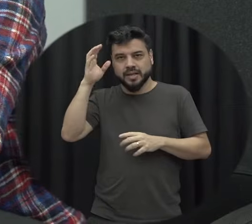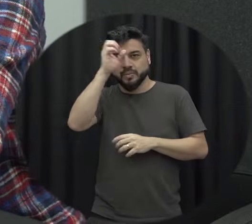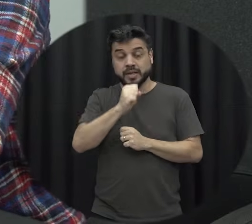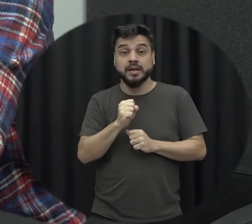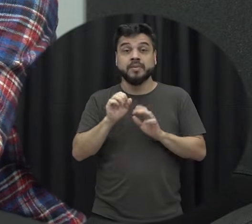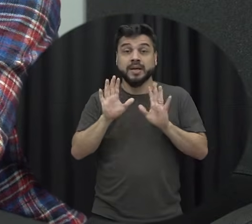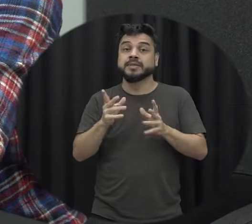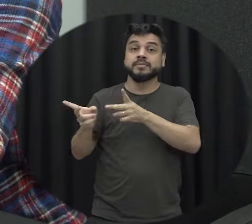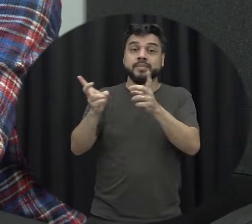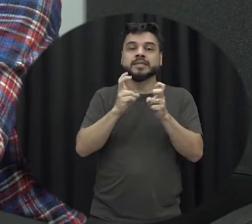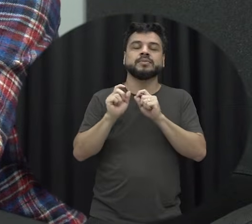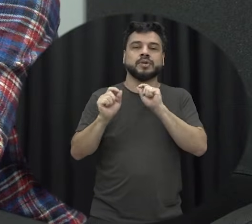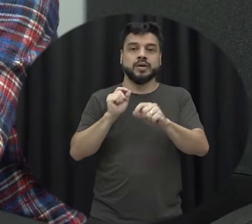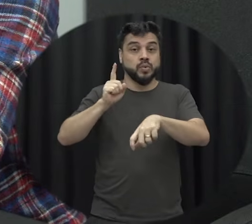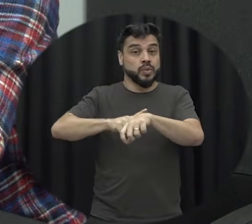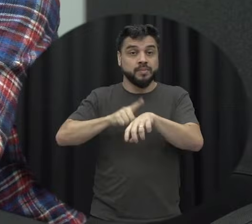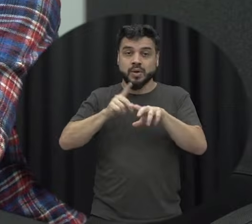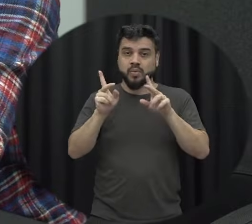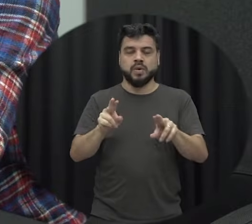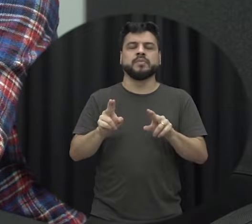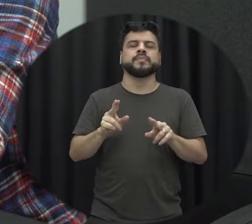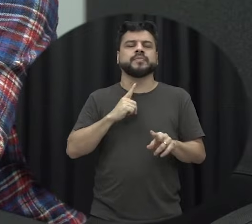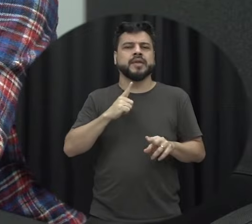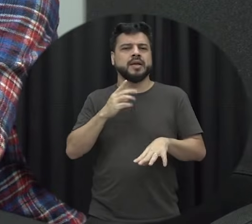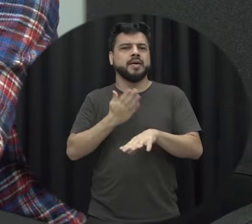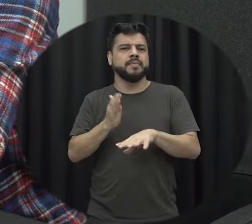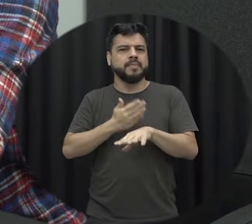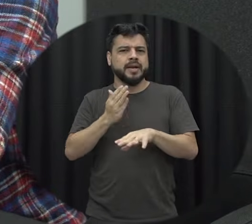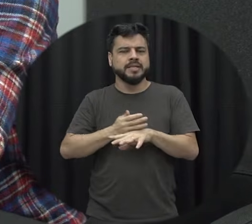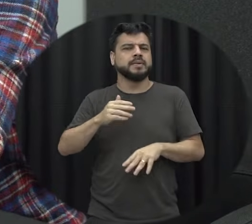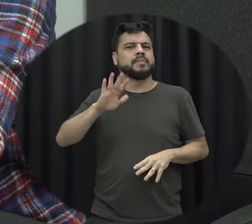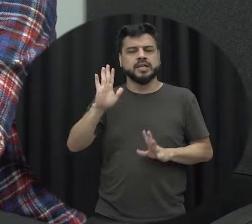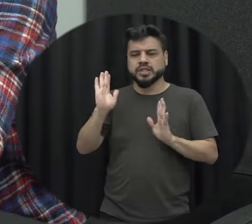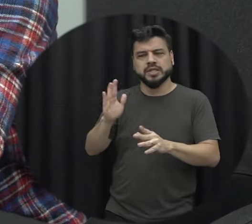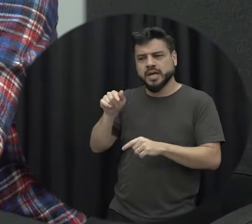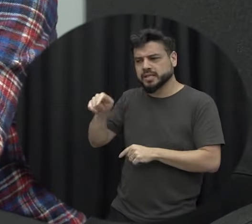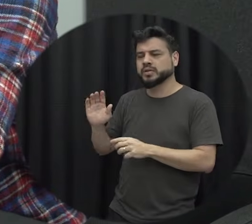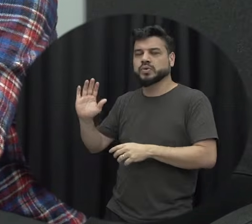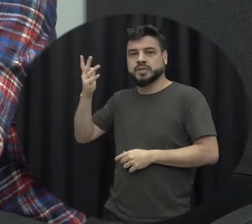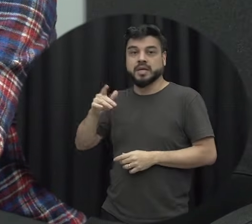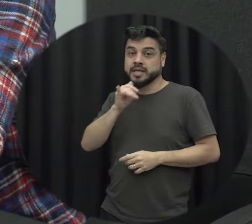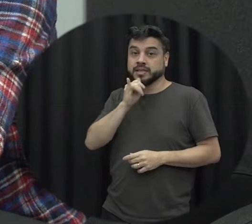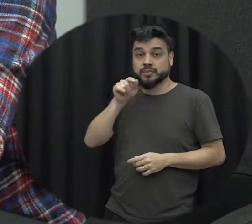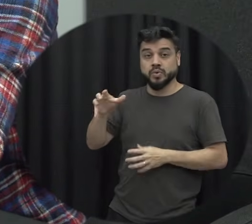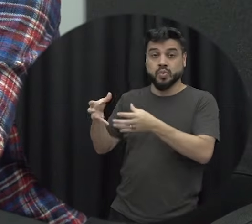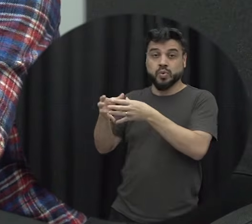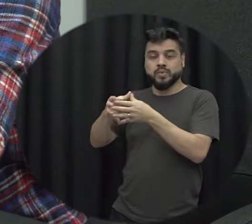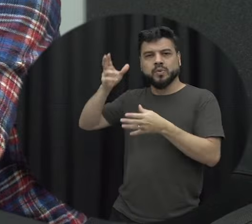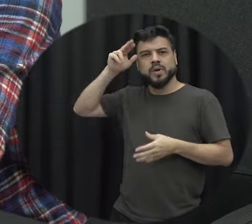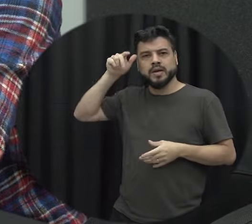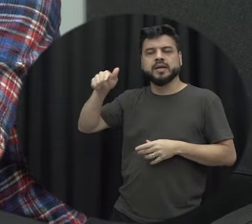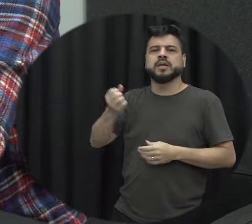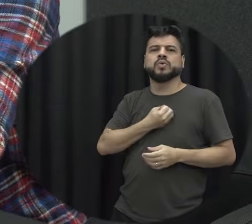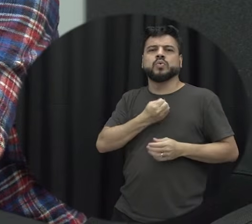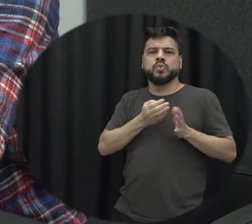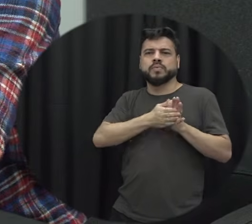é que ao mesmo tempo que há uma prática talvez mais consolidada, por exemplo, entre os guaranis, né, a questão do sistema de